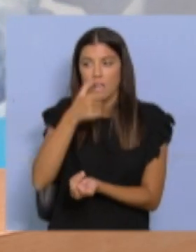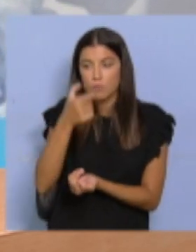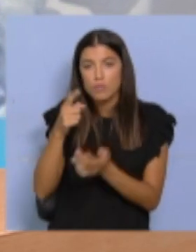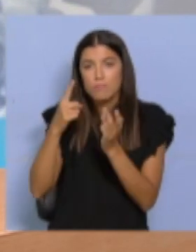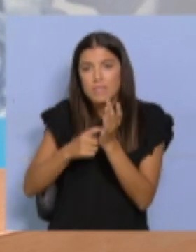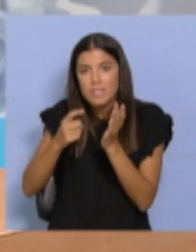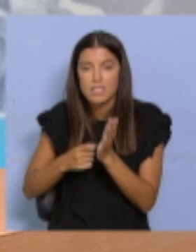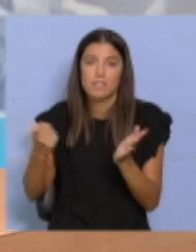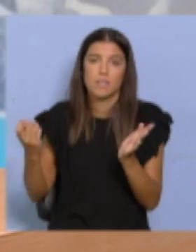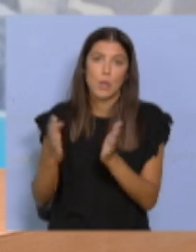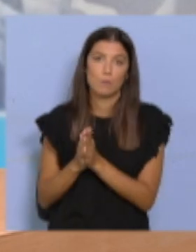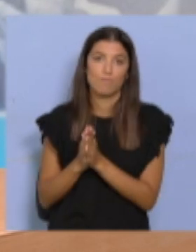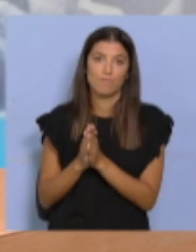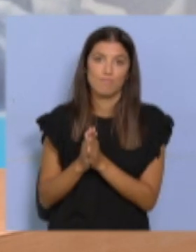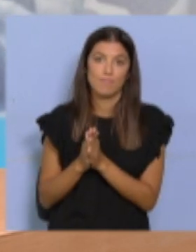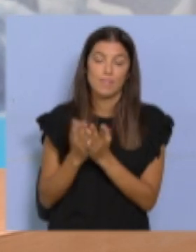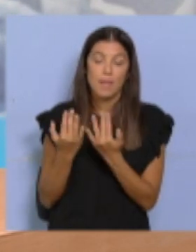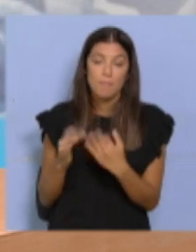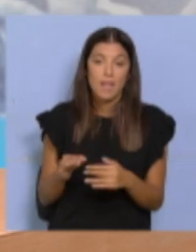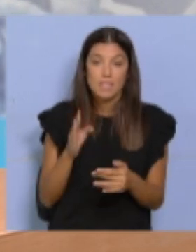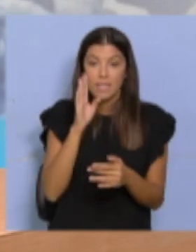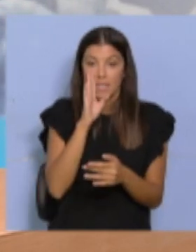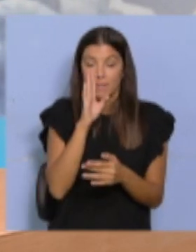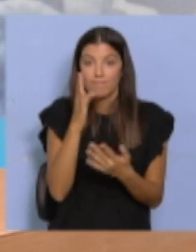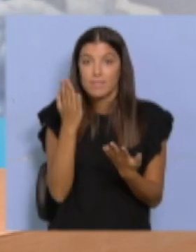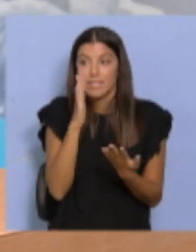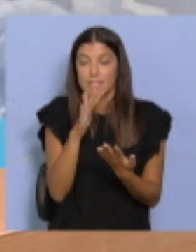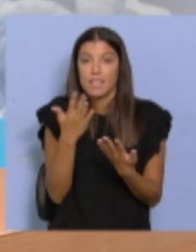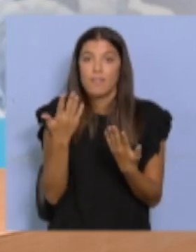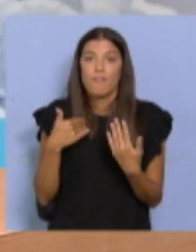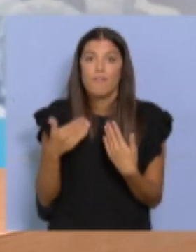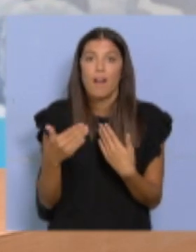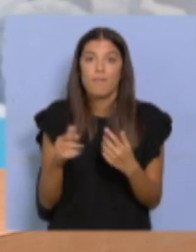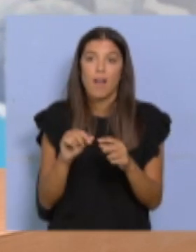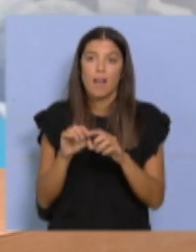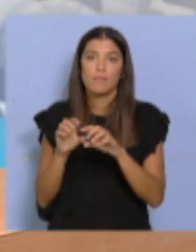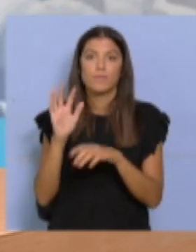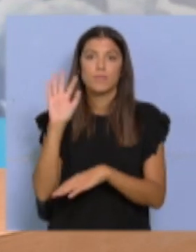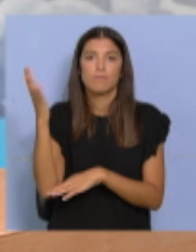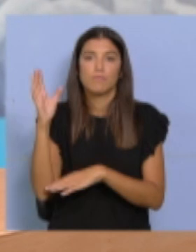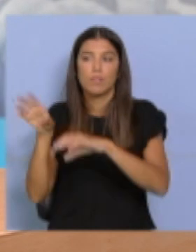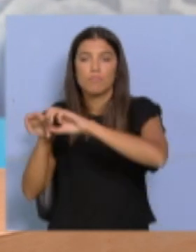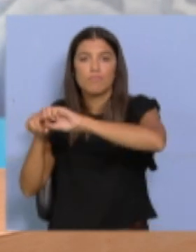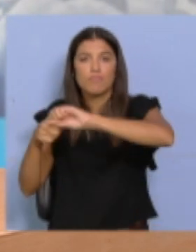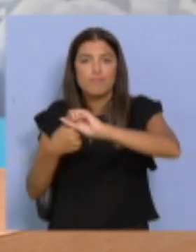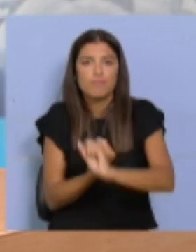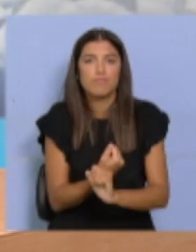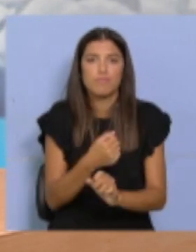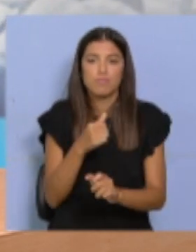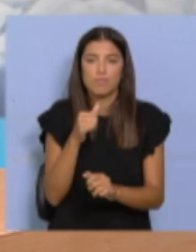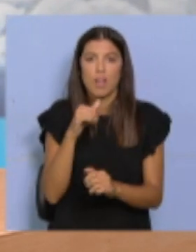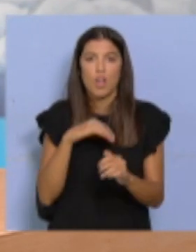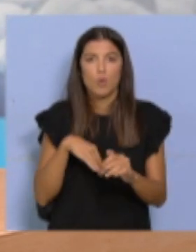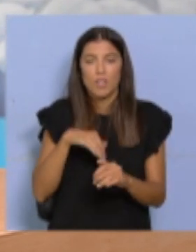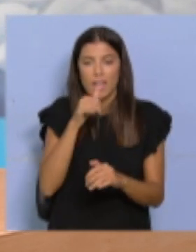devastação, à poluição dos rios, é um povo que tem tudo para morrer e para definhar. Não é? Padre Hugo